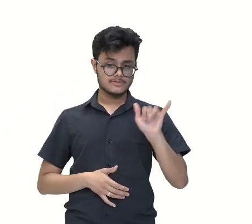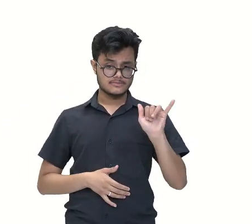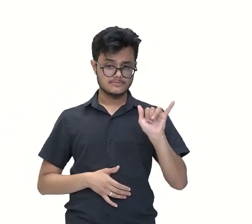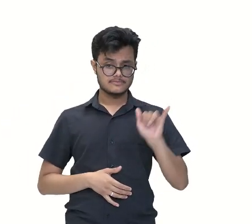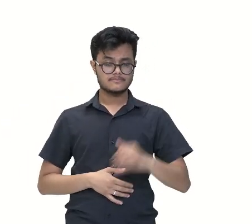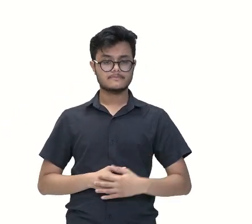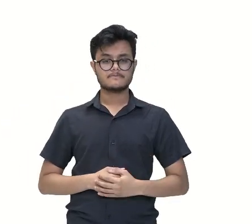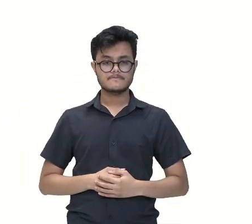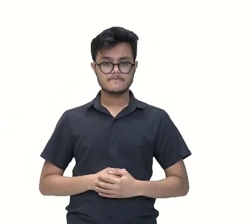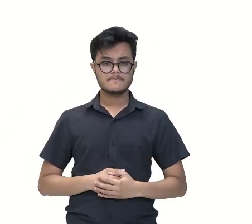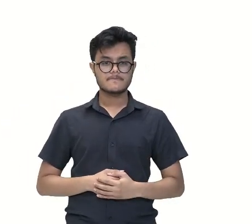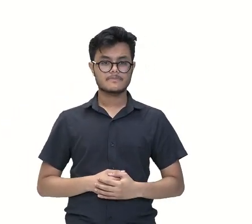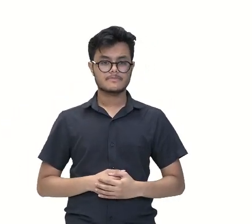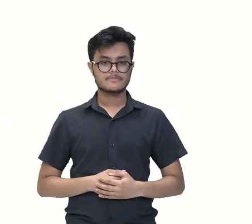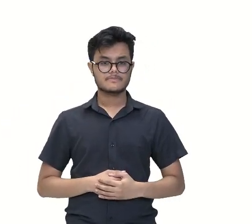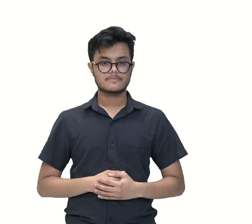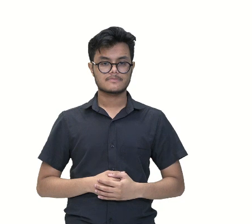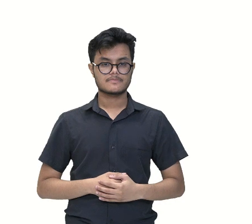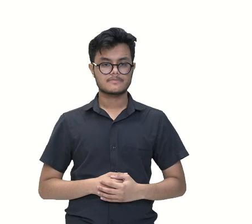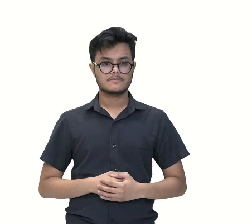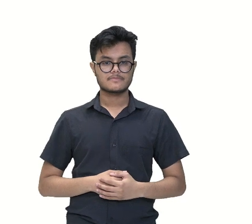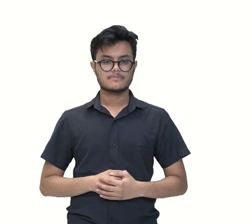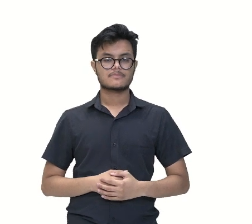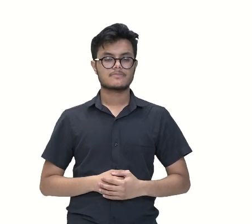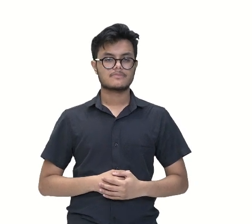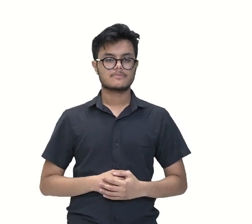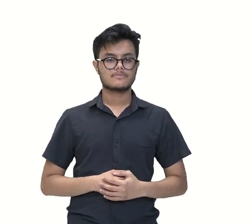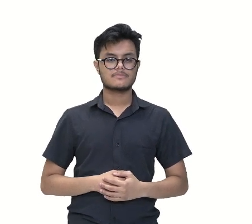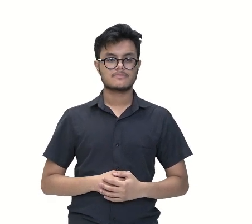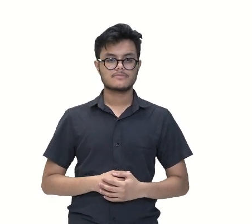Acabei invertendo aqui, né? Coordenada y,